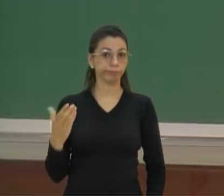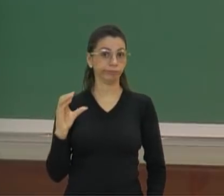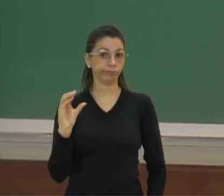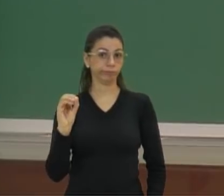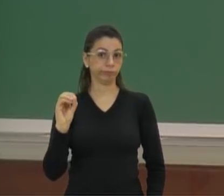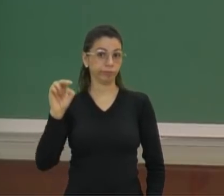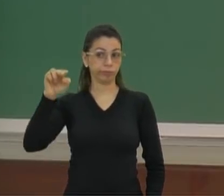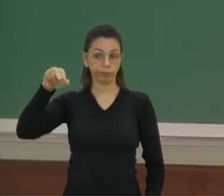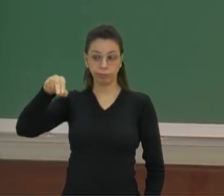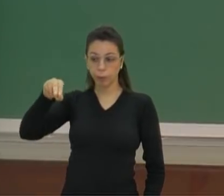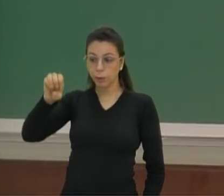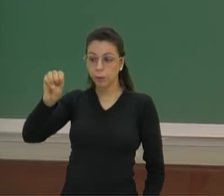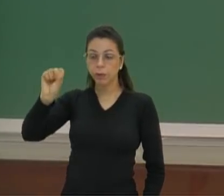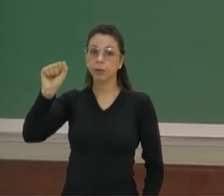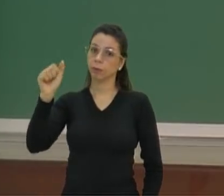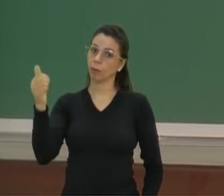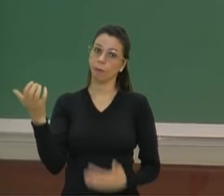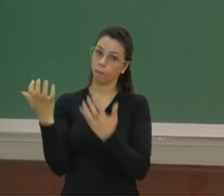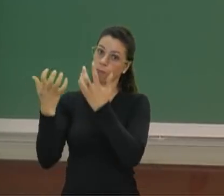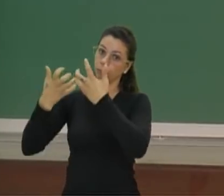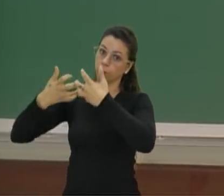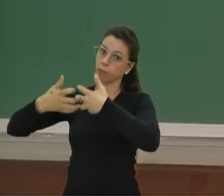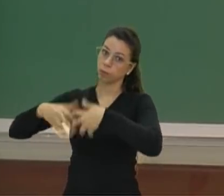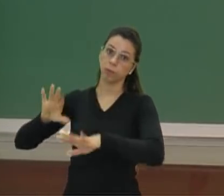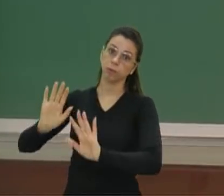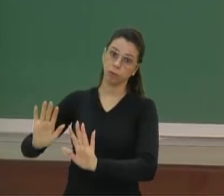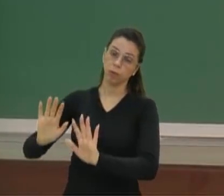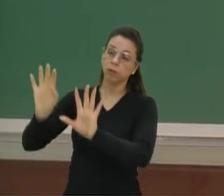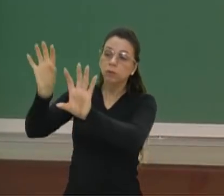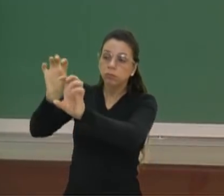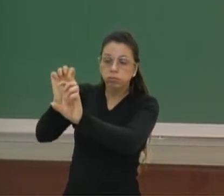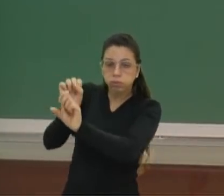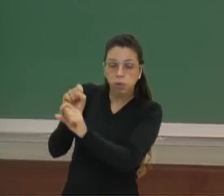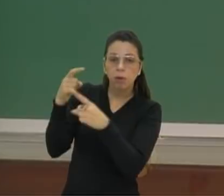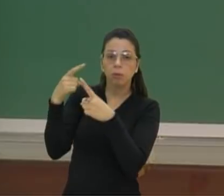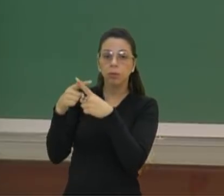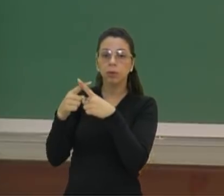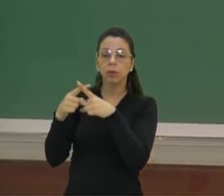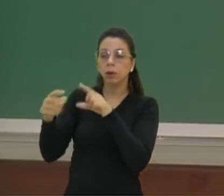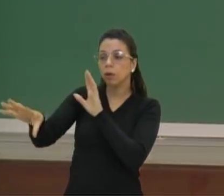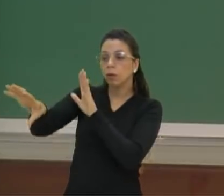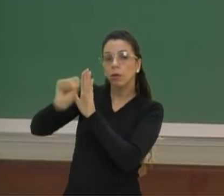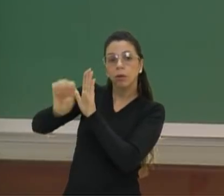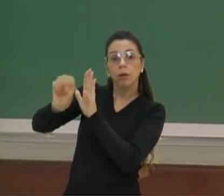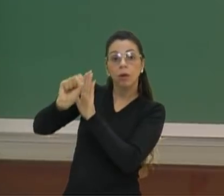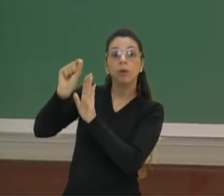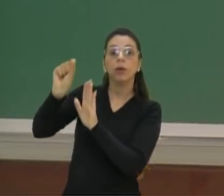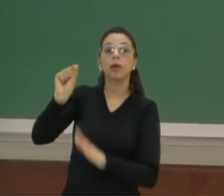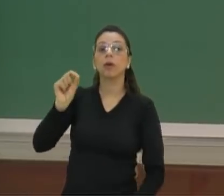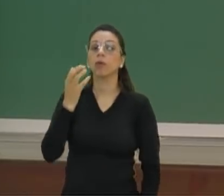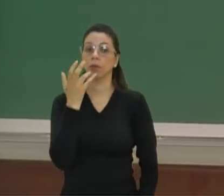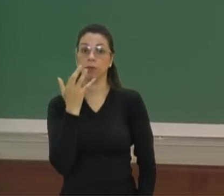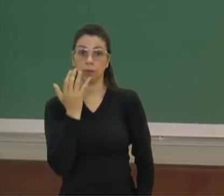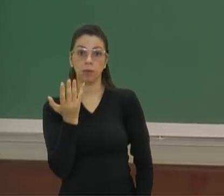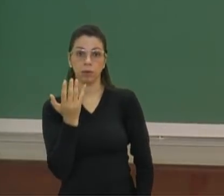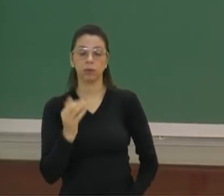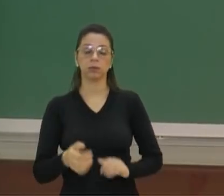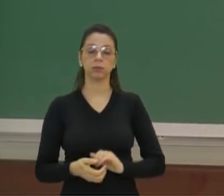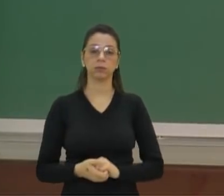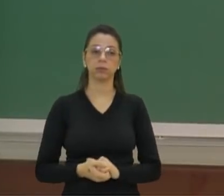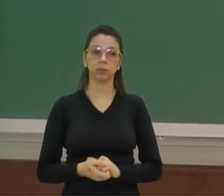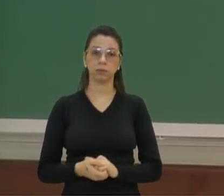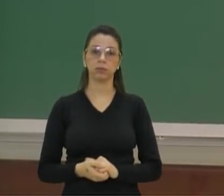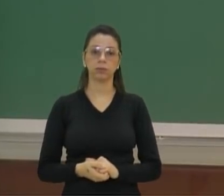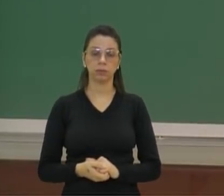vão funcionar tanto na baixa luminosidade porque ele captura cores. Vamos na